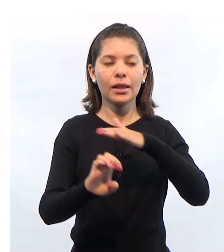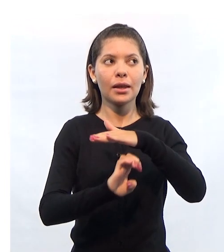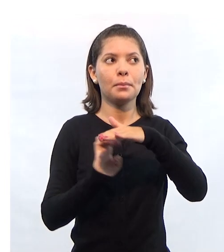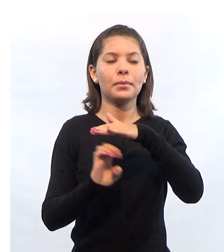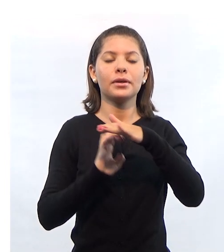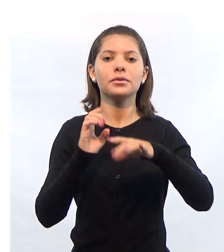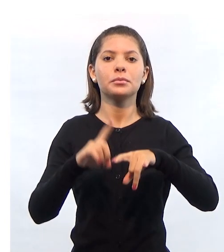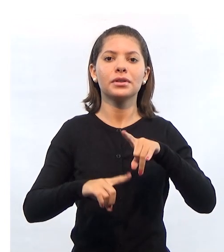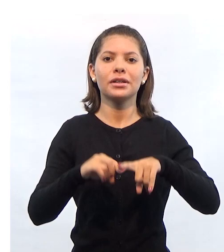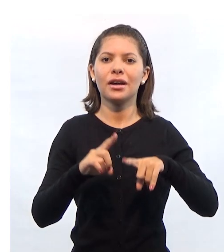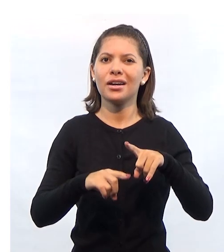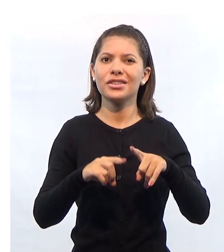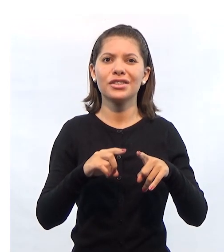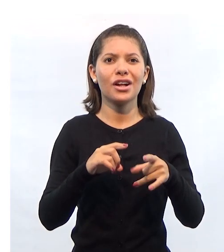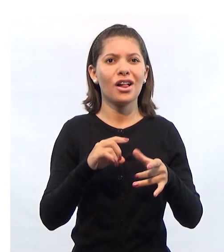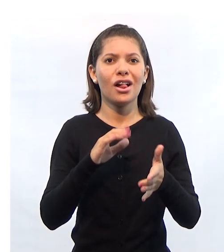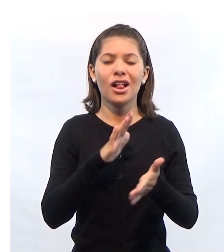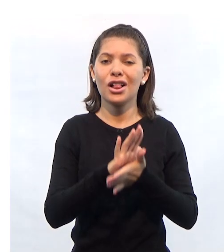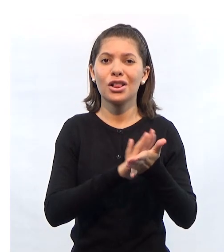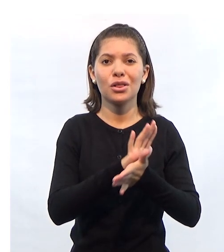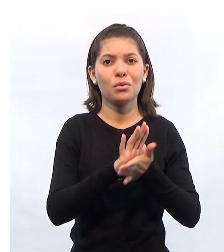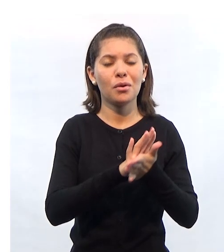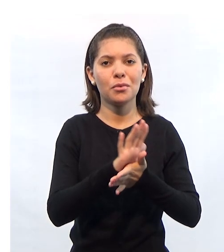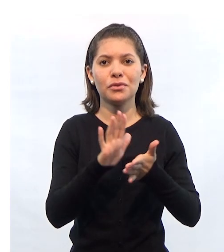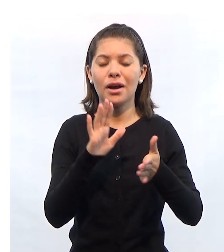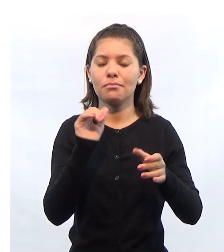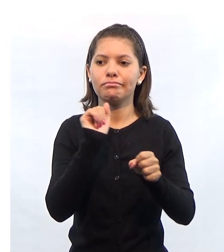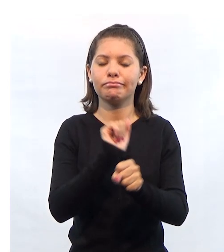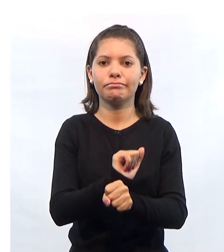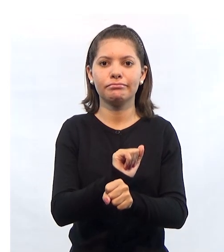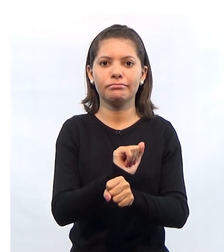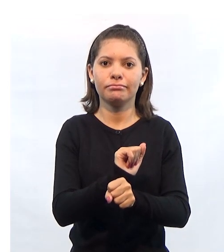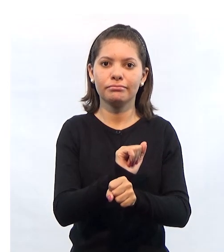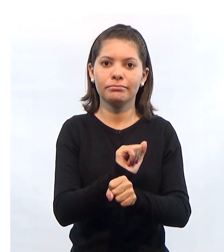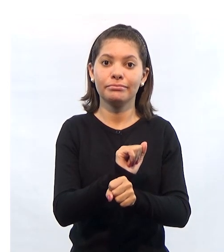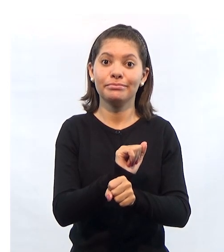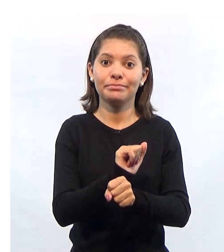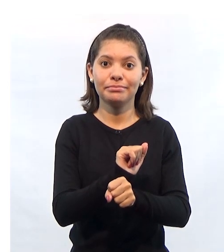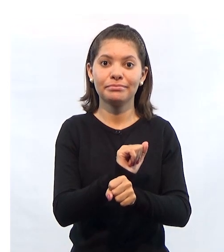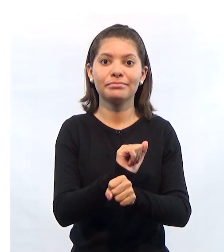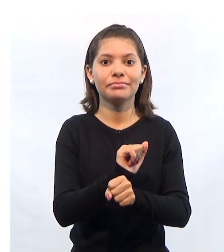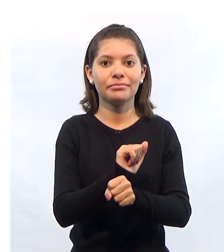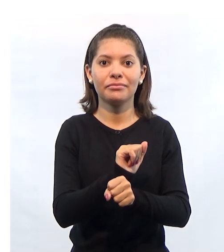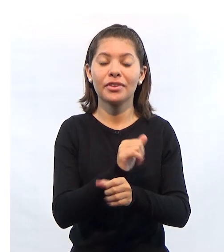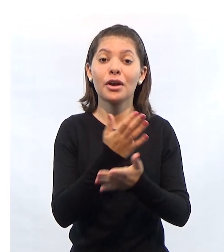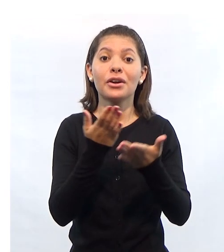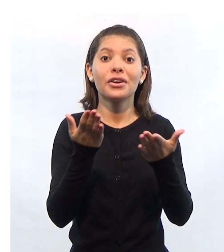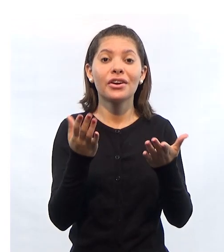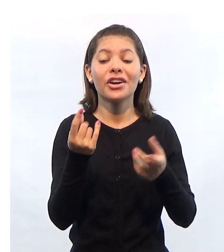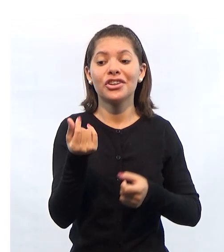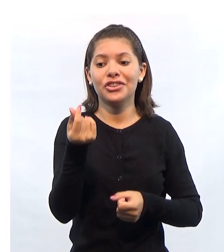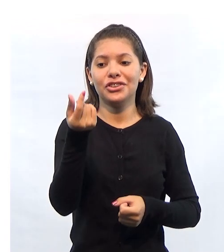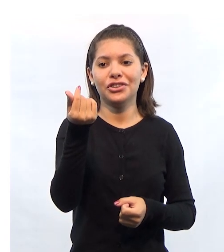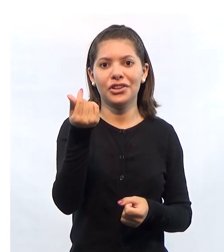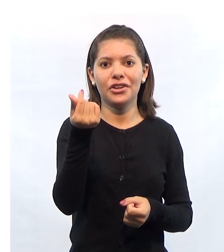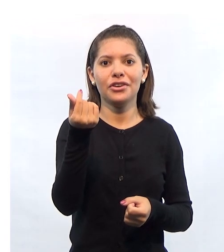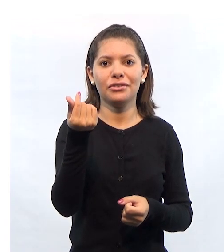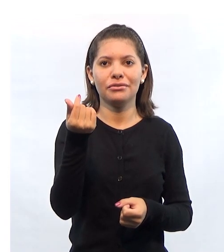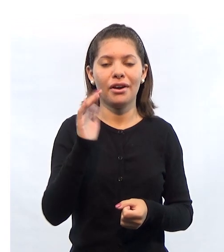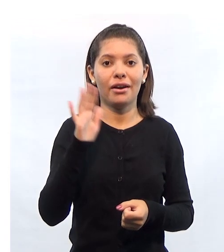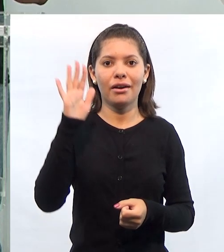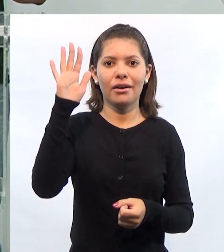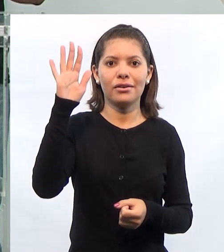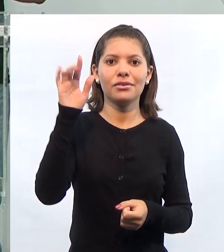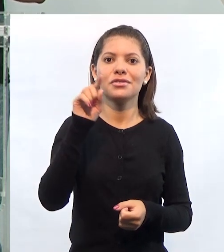Na empresa, os materiais nunca podem ficar parados. Gente, dinheiro custa